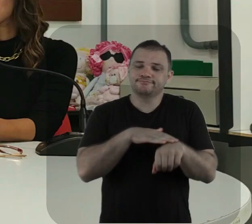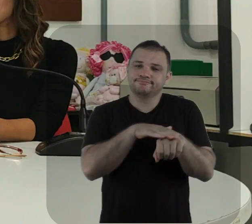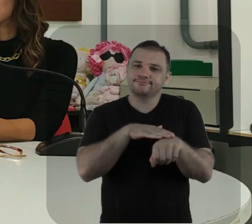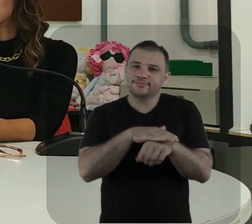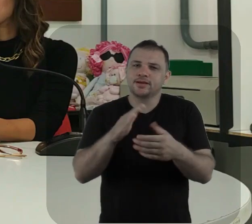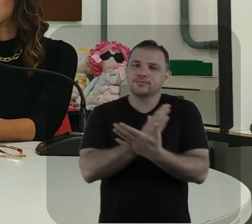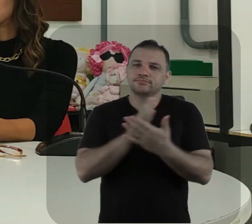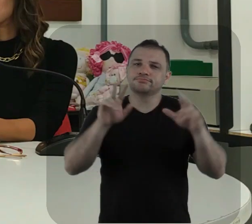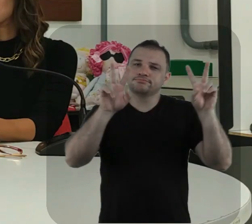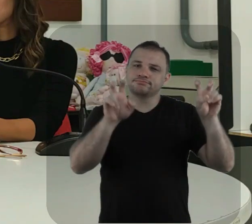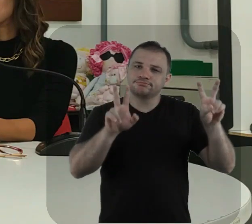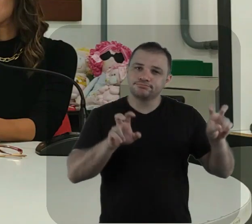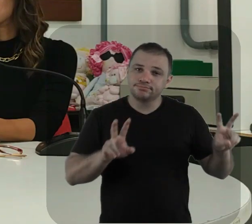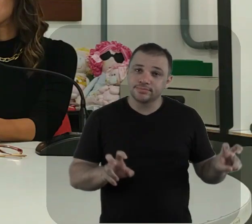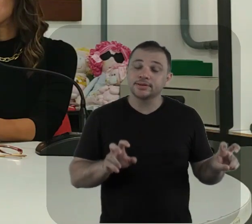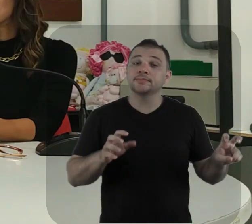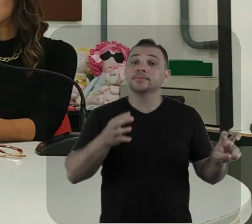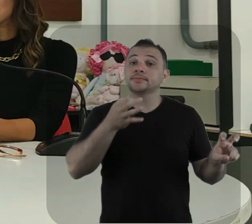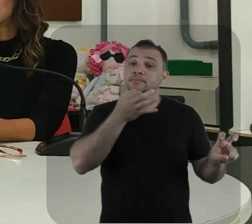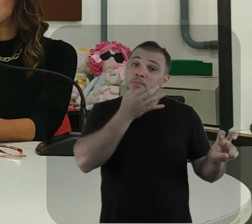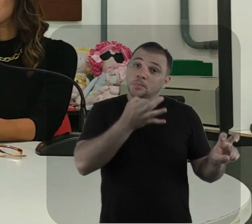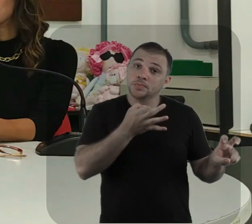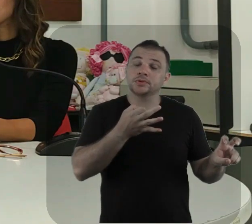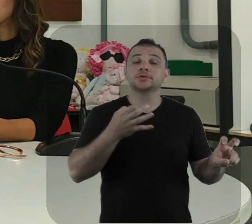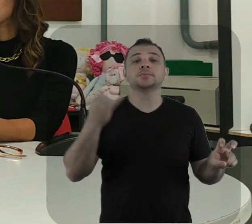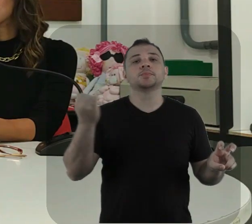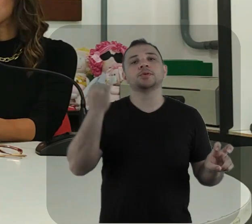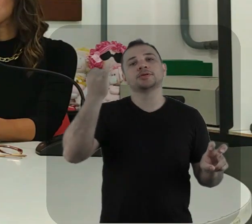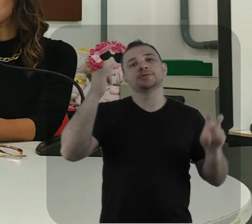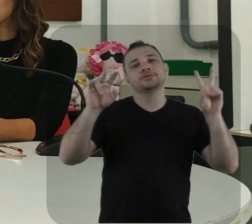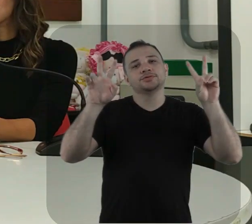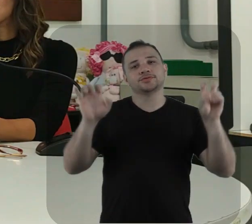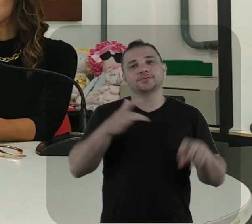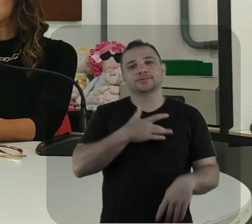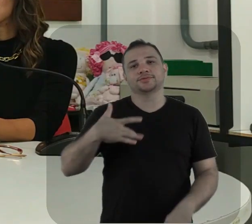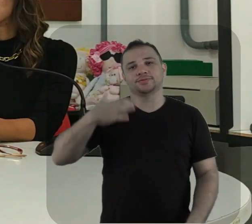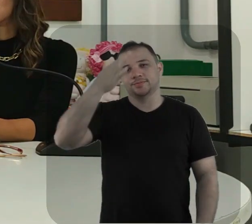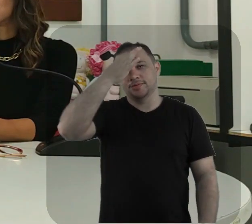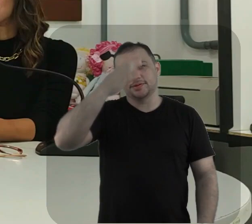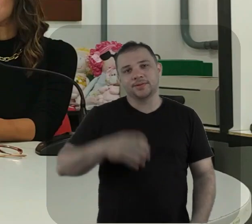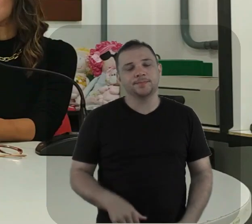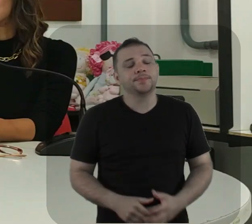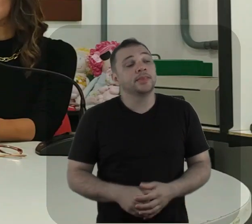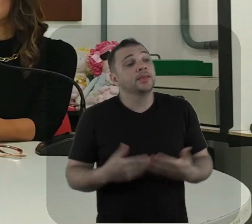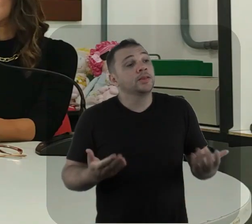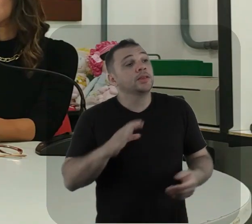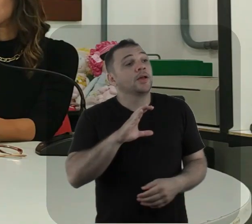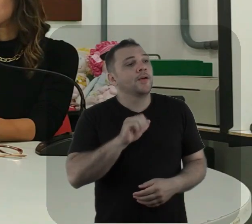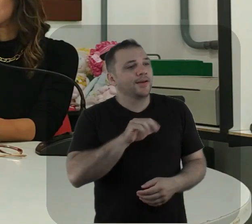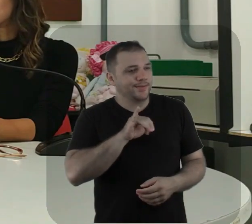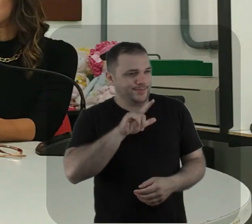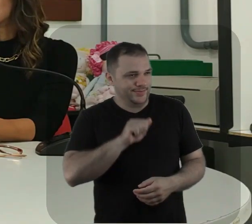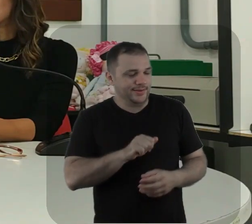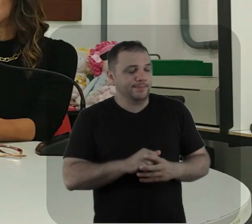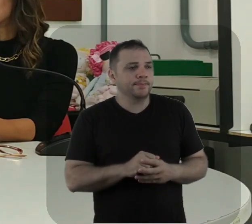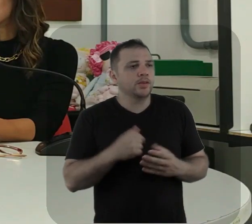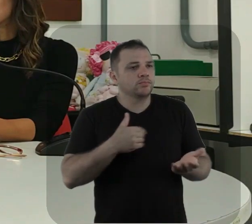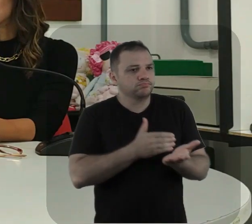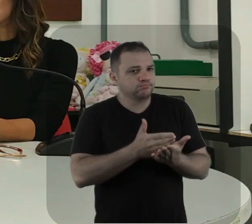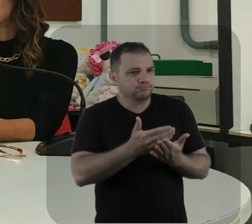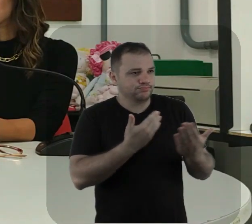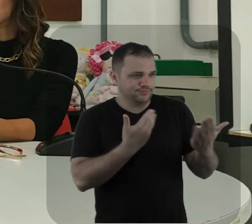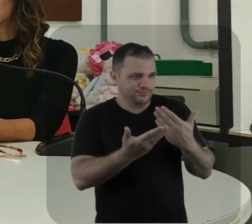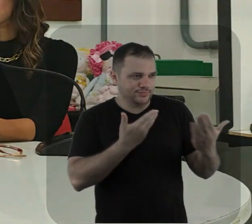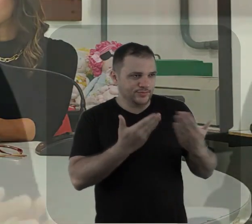que consideramos importantes em relação à saúde mental. E Camila, eu já gostaria então de iniciar com você, pensando